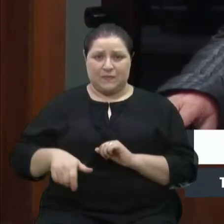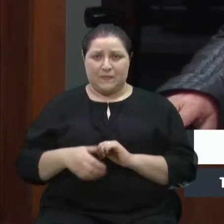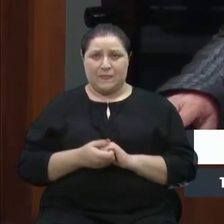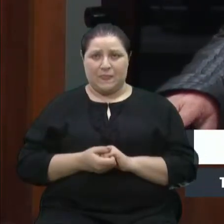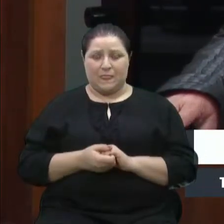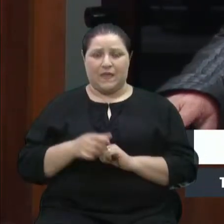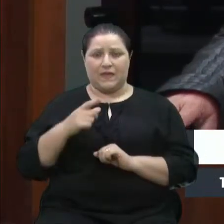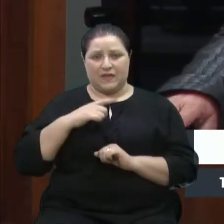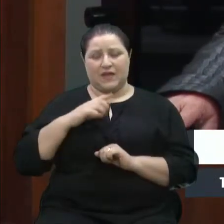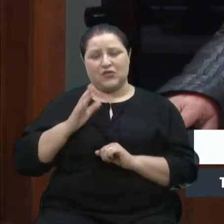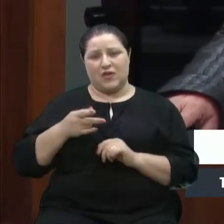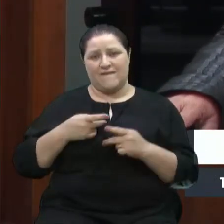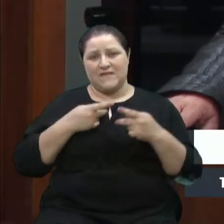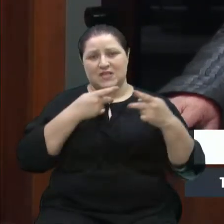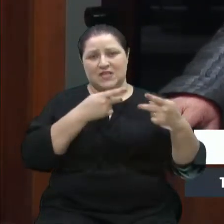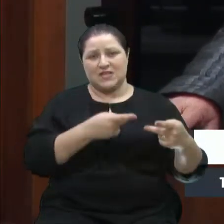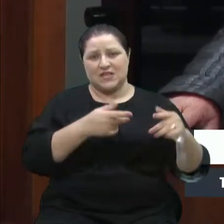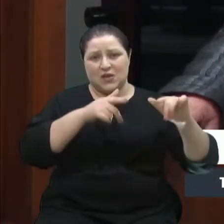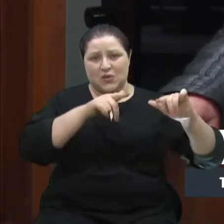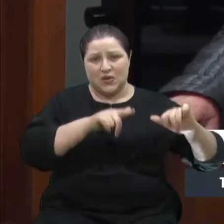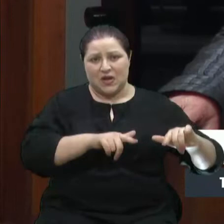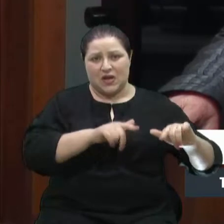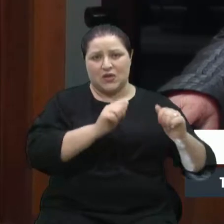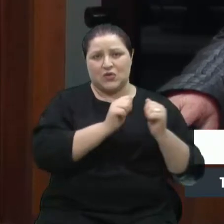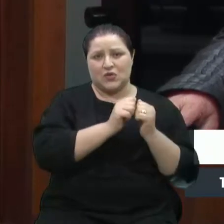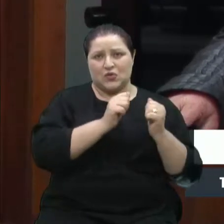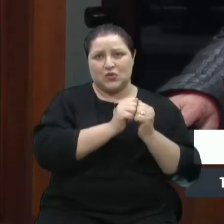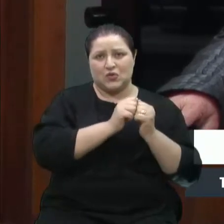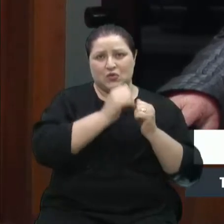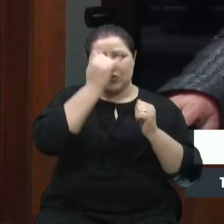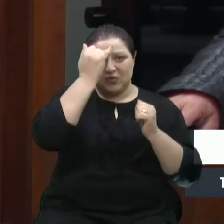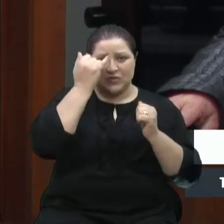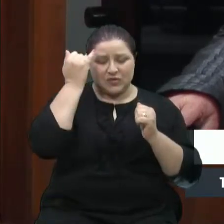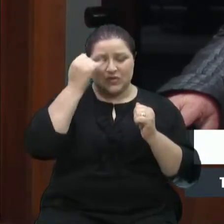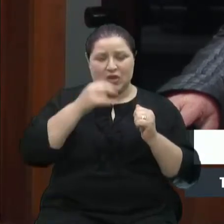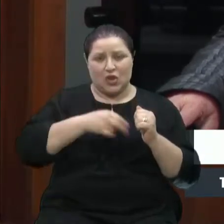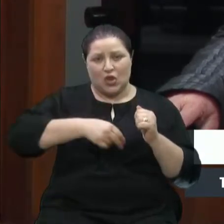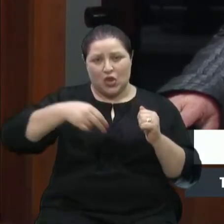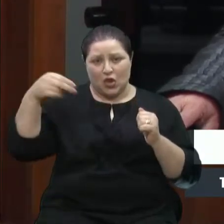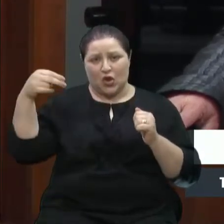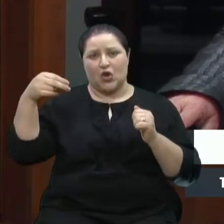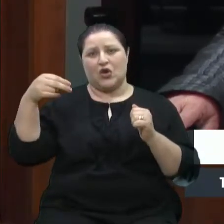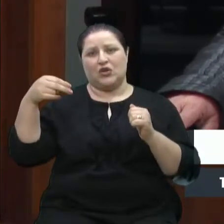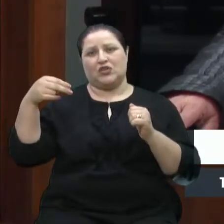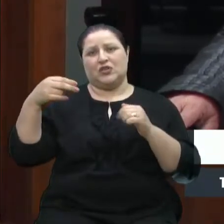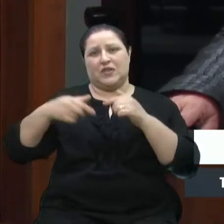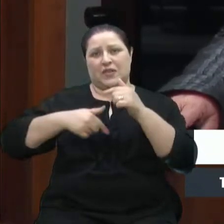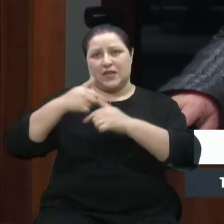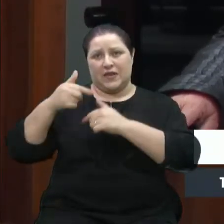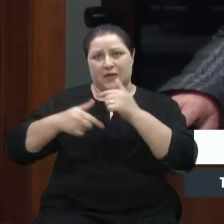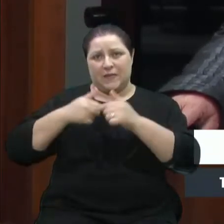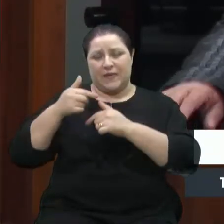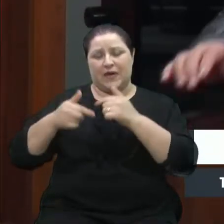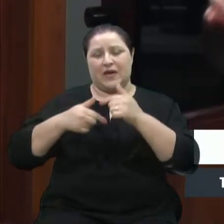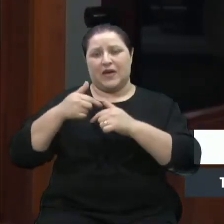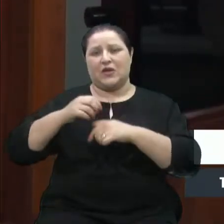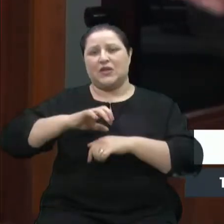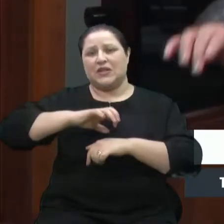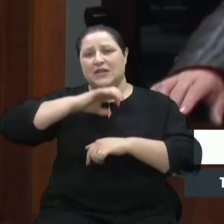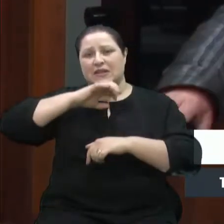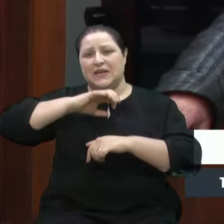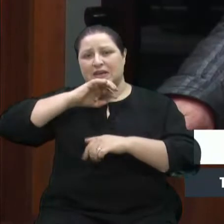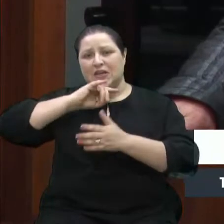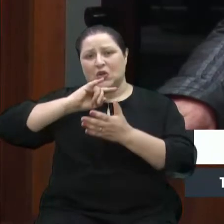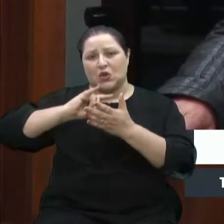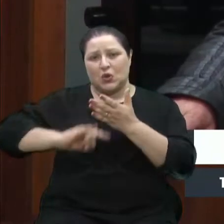visitas que tivemos tanto lá na bosta aí na região norte lá no que Ele trabalha do regionalização fundiária e também naquele